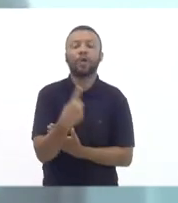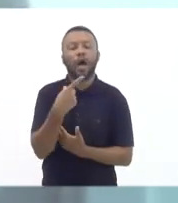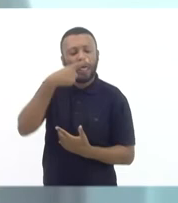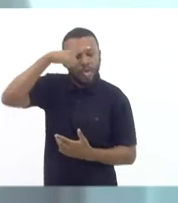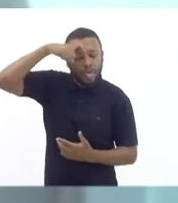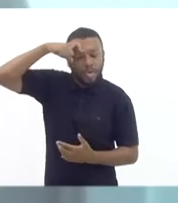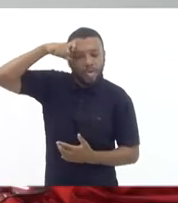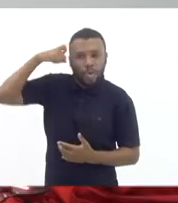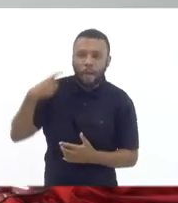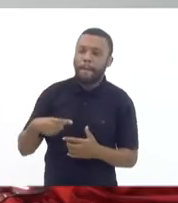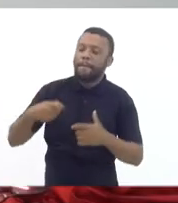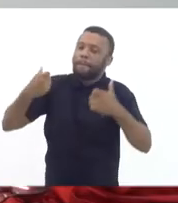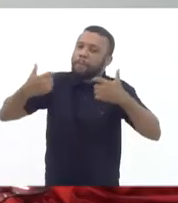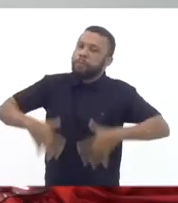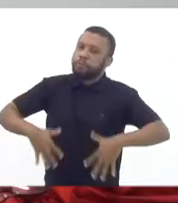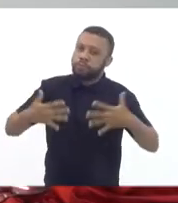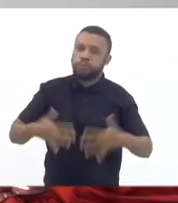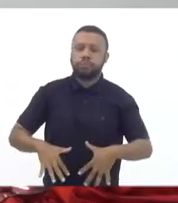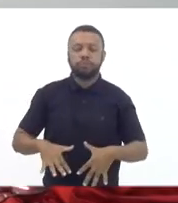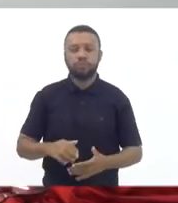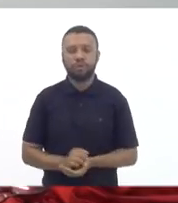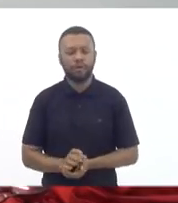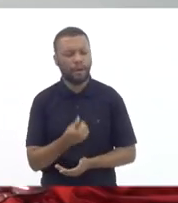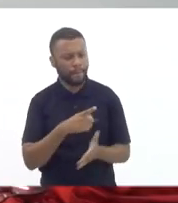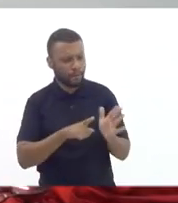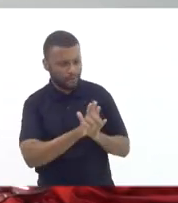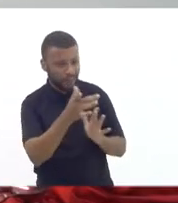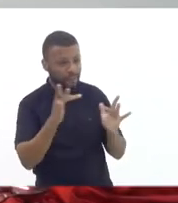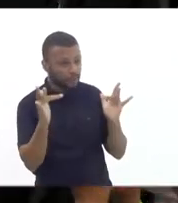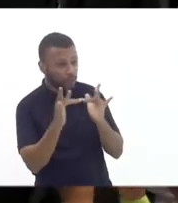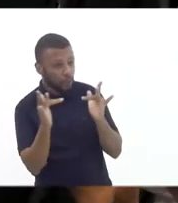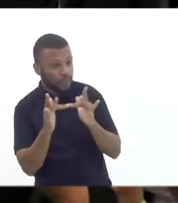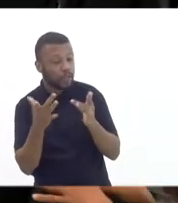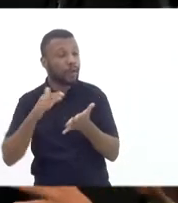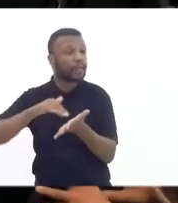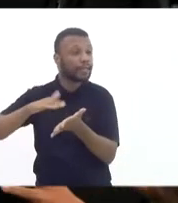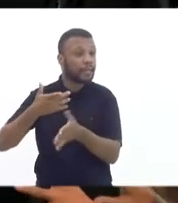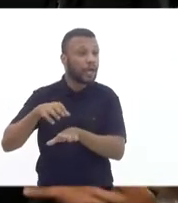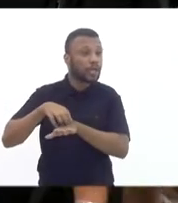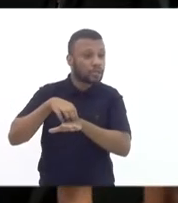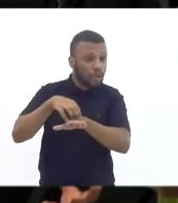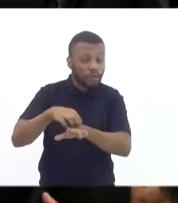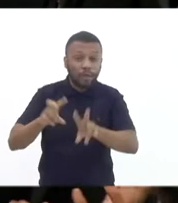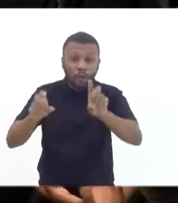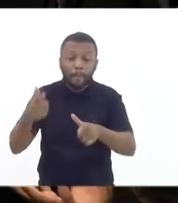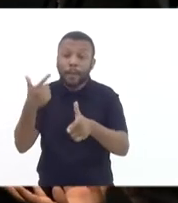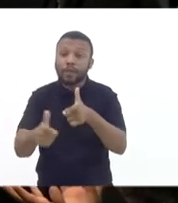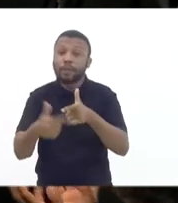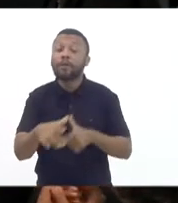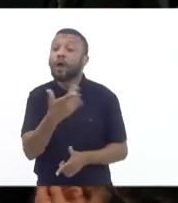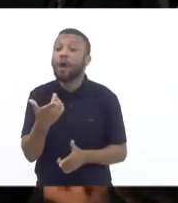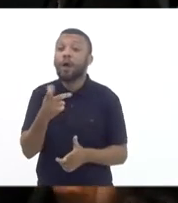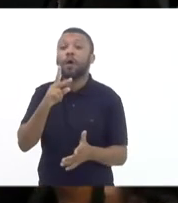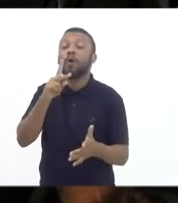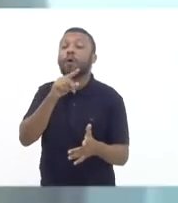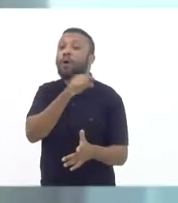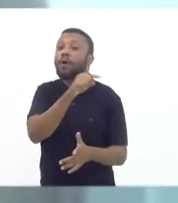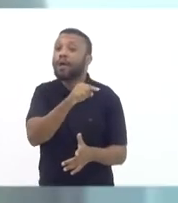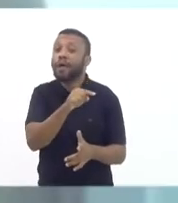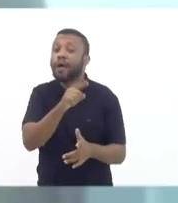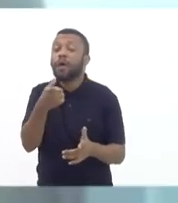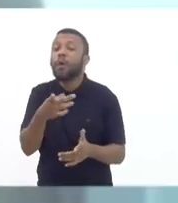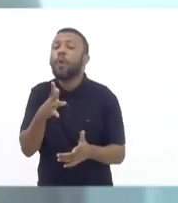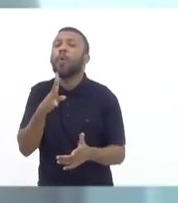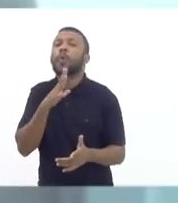por compaixão. Mas você fez contato com a Secretaria de Transporte ou de Trânsito então, com relação a esse problema? O caso dela, eu tomei conhecimento pela